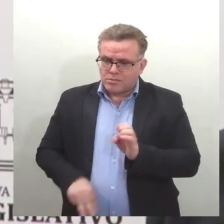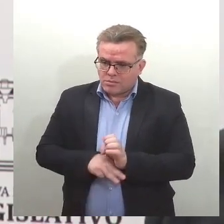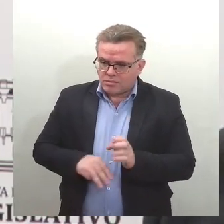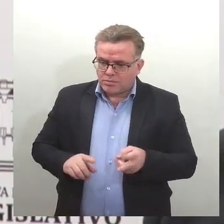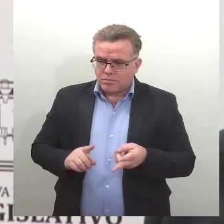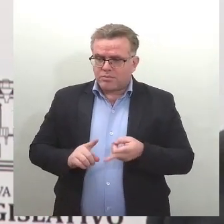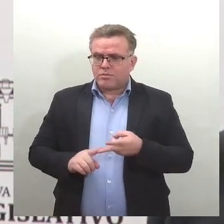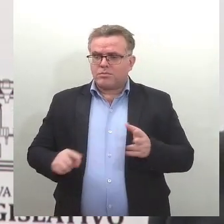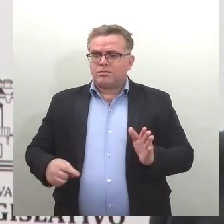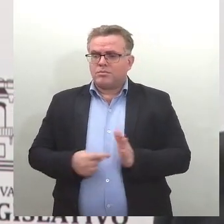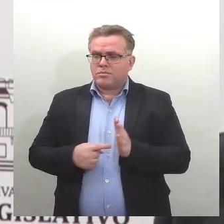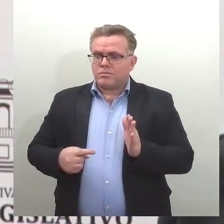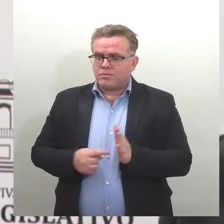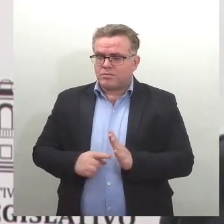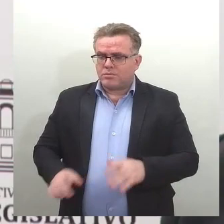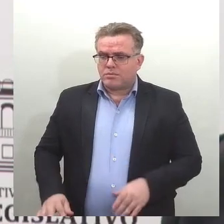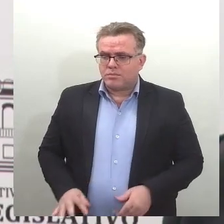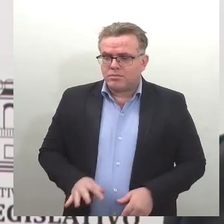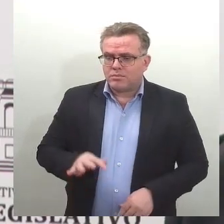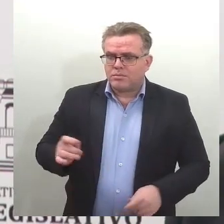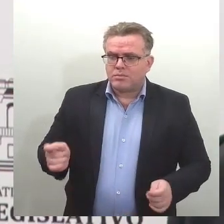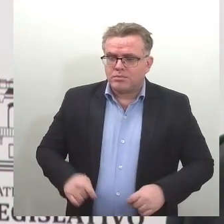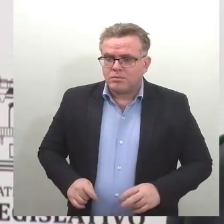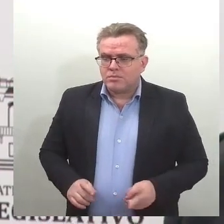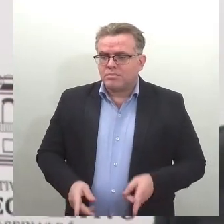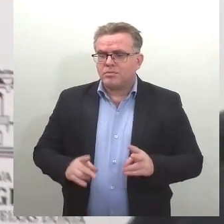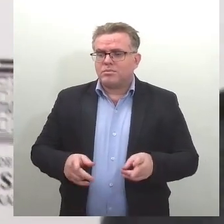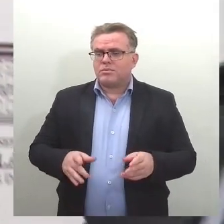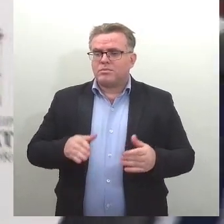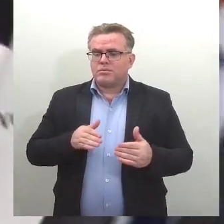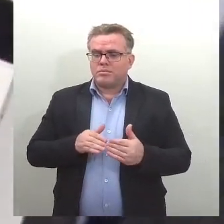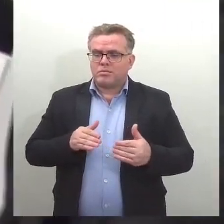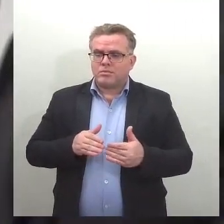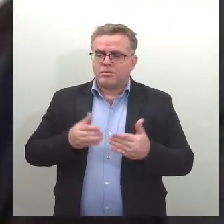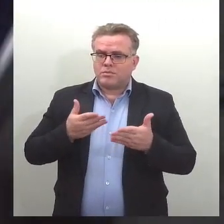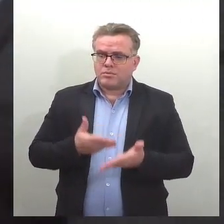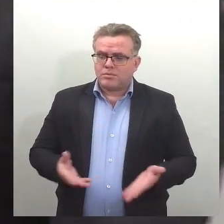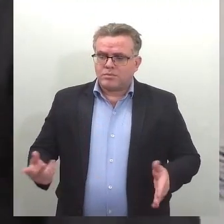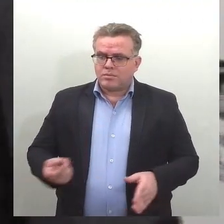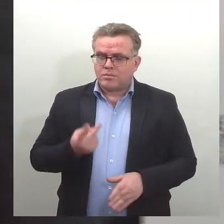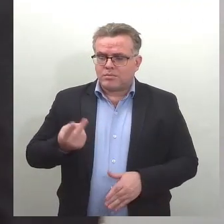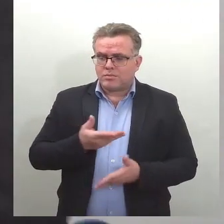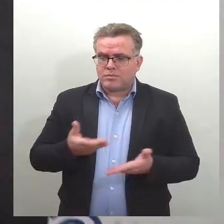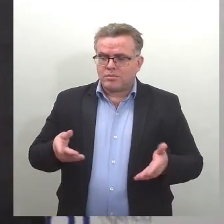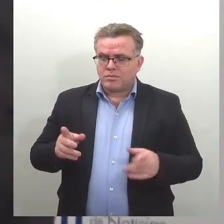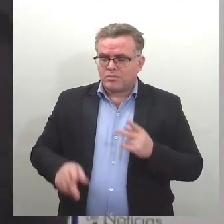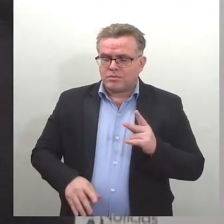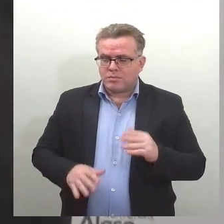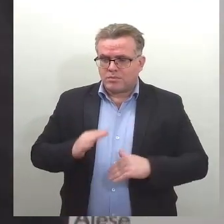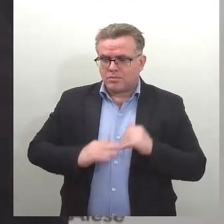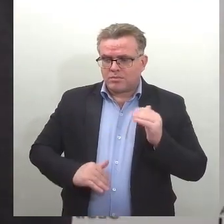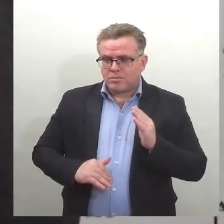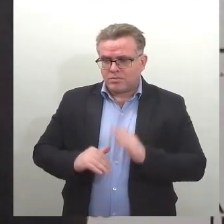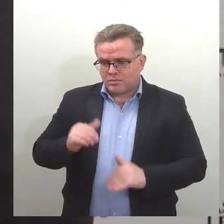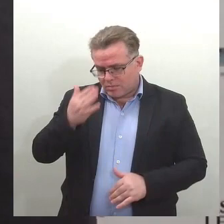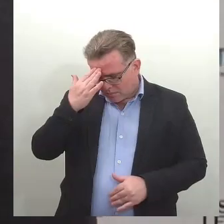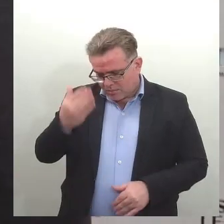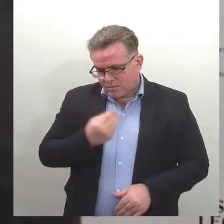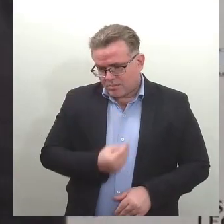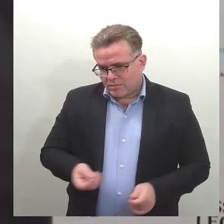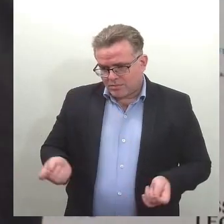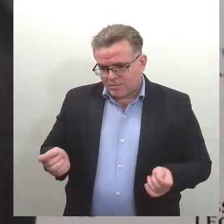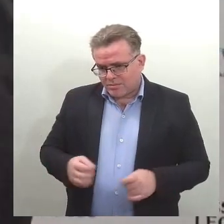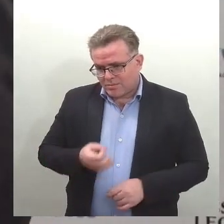orçamento seja direcionado para valorizar esses profissionais. Ok, deputado, muito obrigado pela sua participação. Um excelente dia, viu? Eu que agradeço